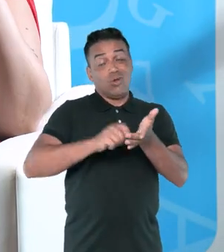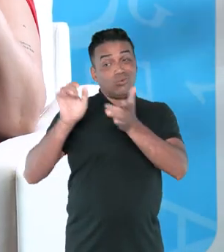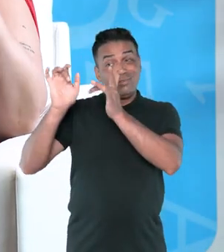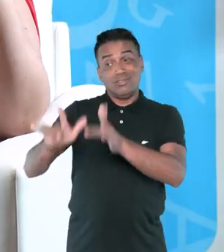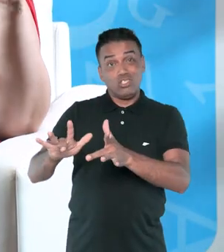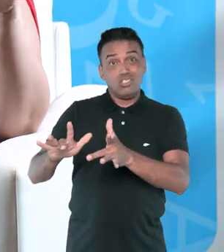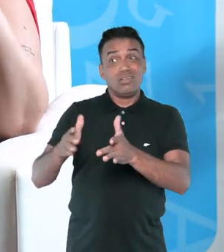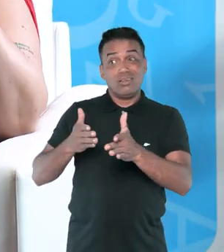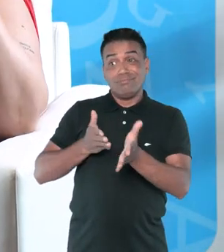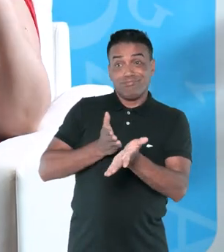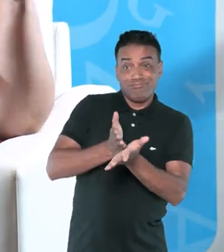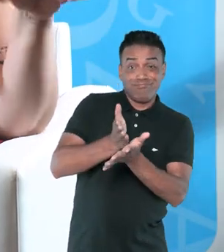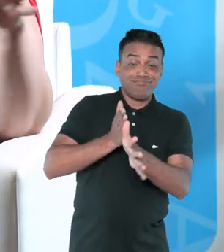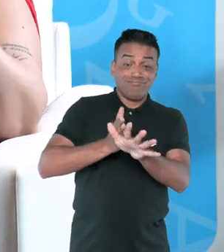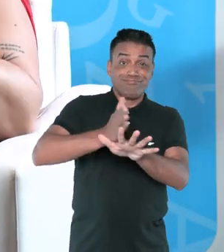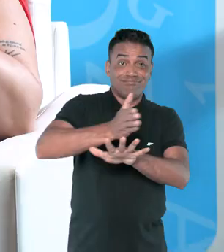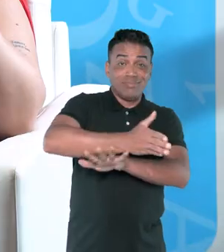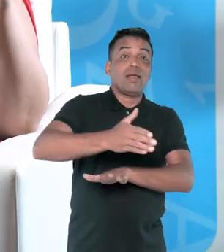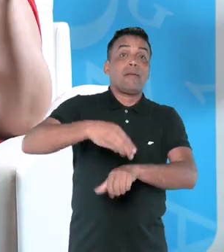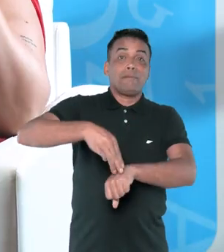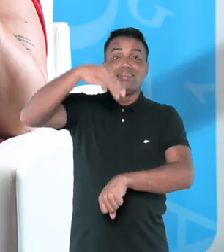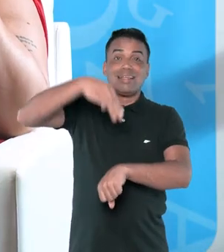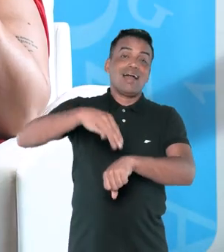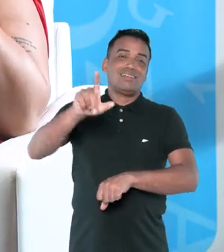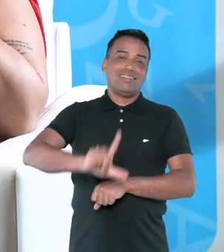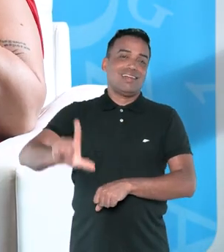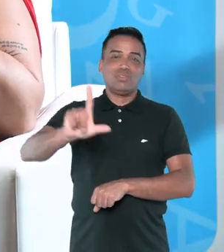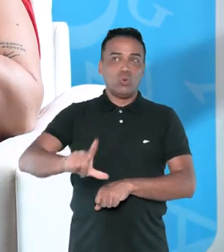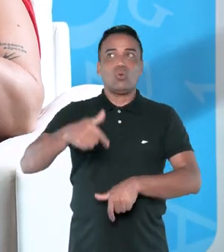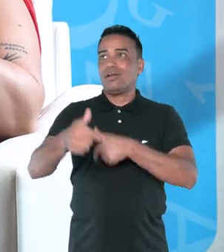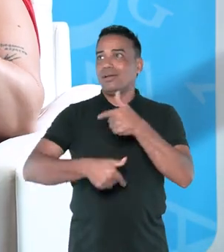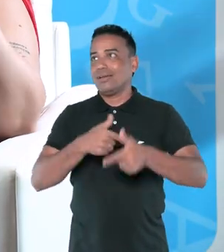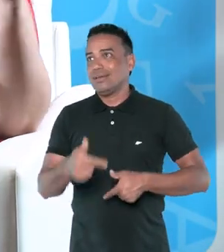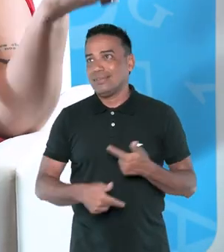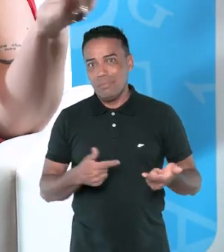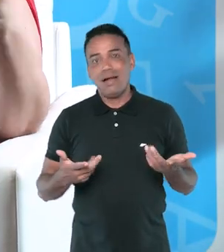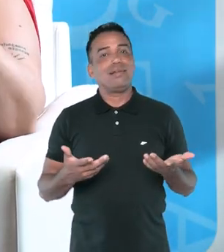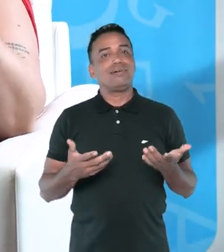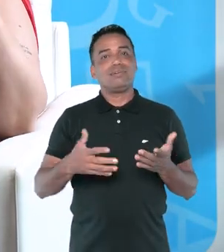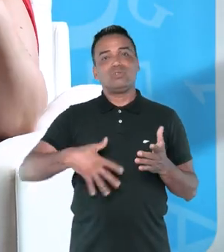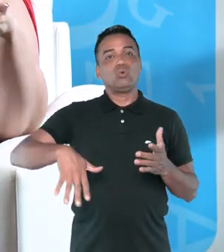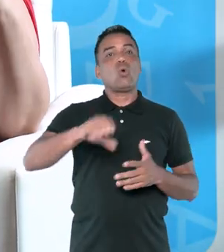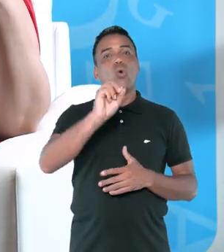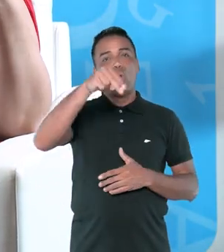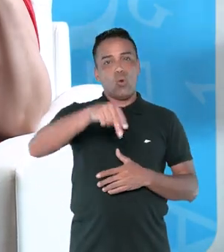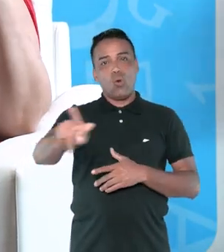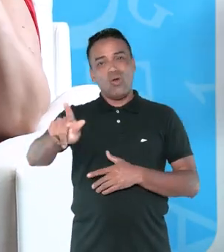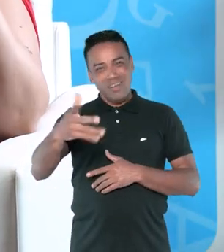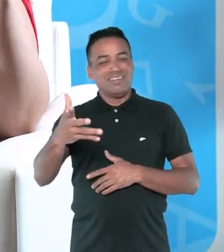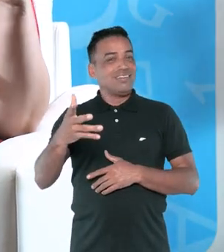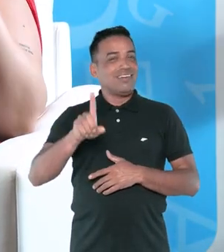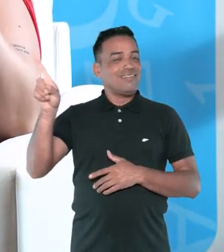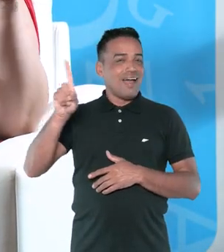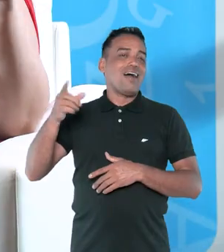estou indo por outros caminhos, fui fazer o mestrado em literatura, estava fazendo outras coisas, trabalhando no terceiro setor, numa ONG muito legal que tem lá no